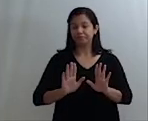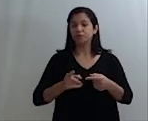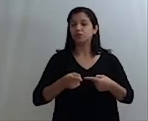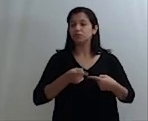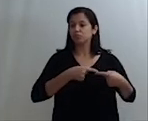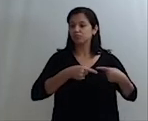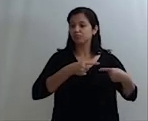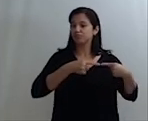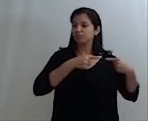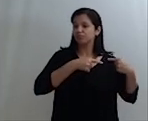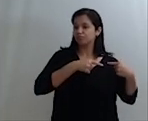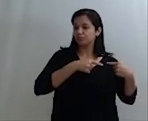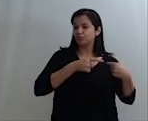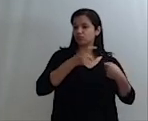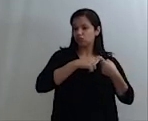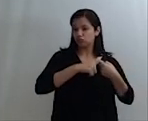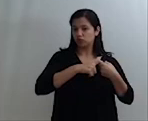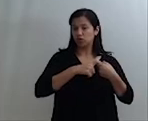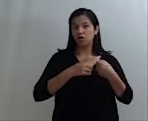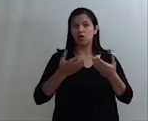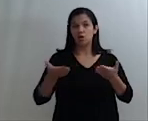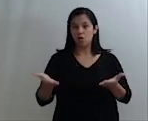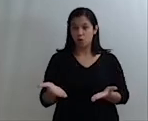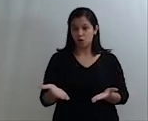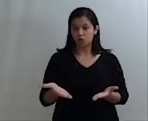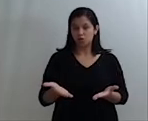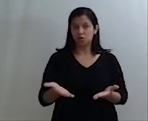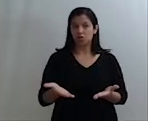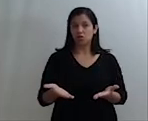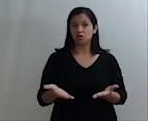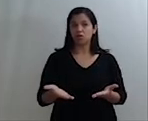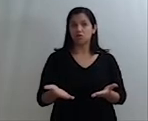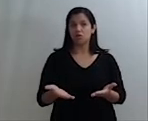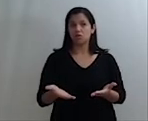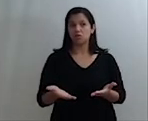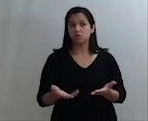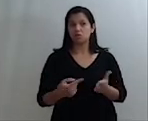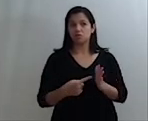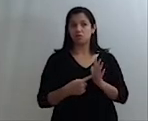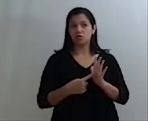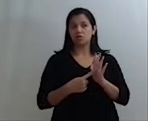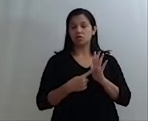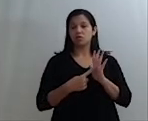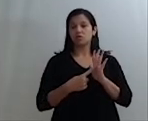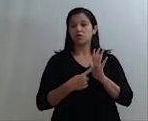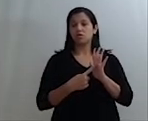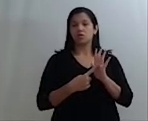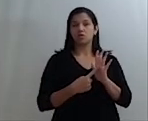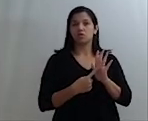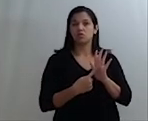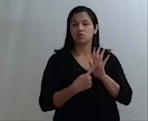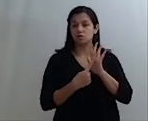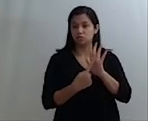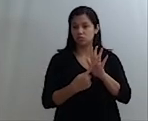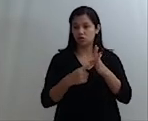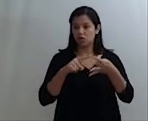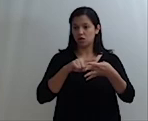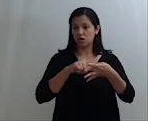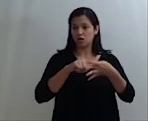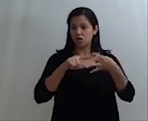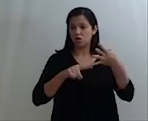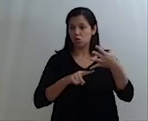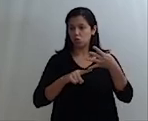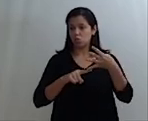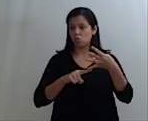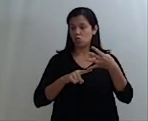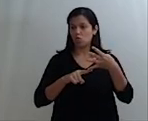mais hoje eu vou demonstrar que os quatro fundamentos utilizados para